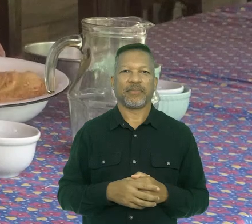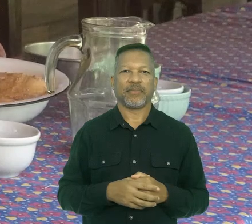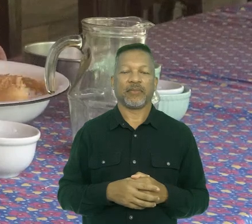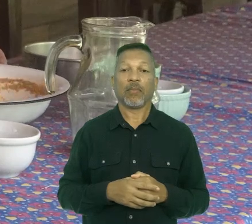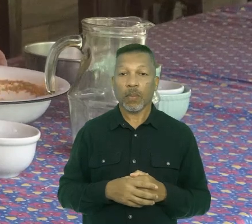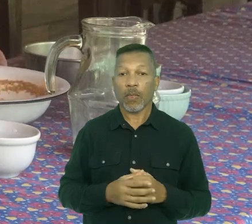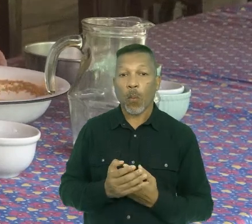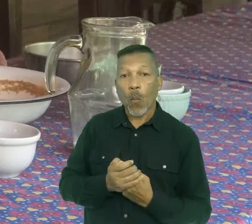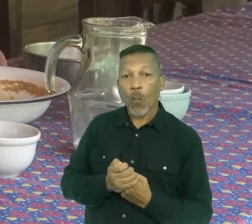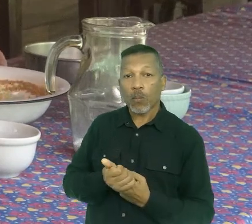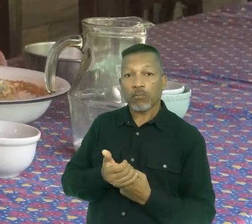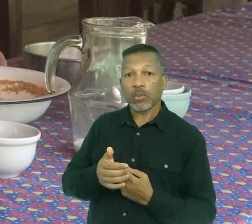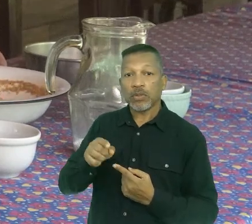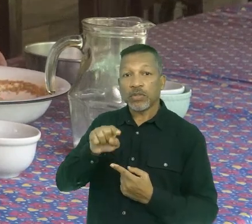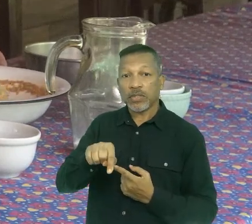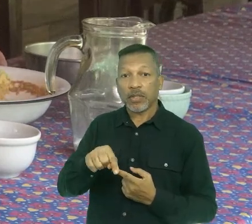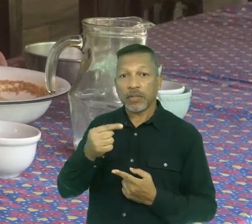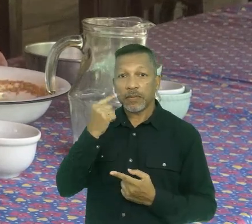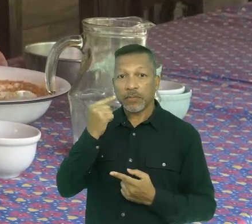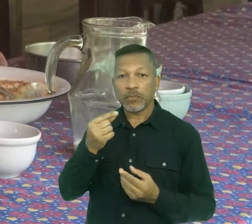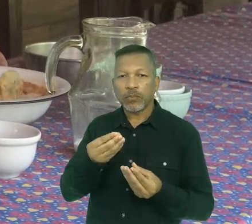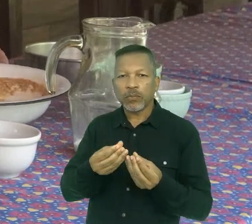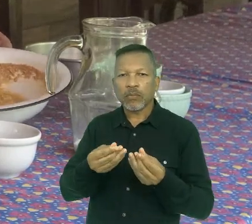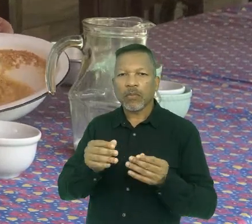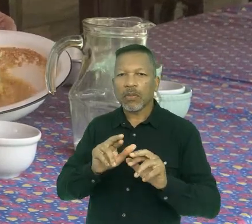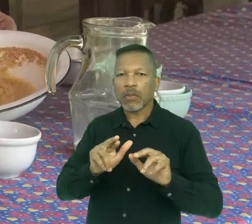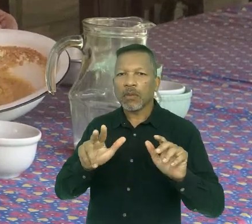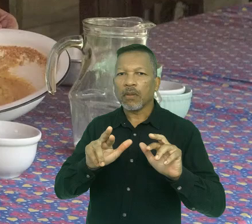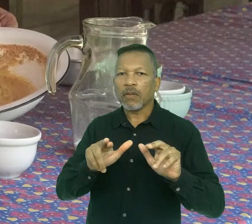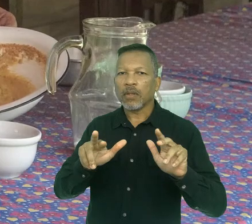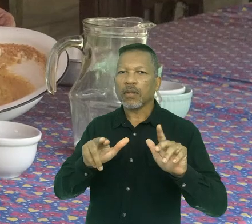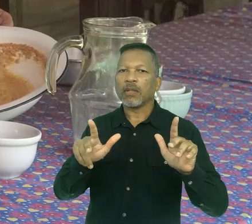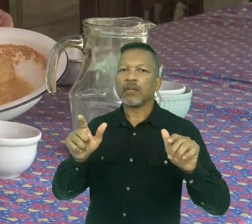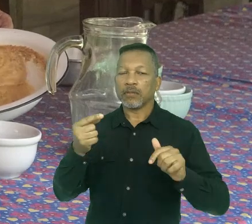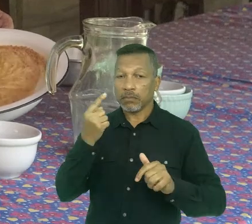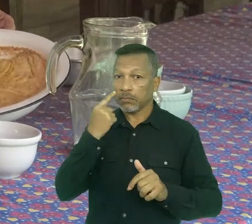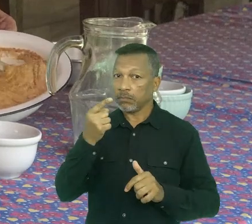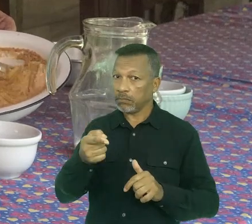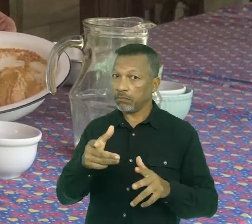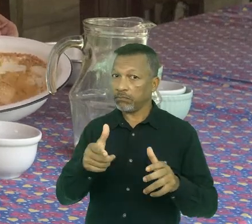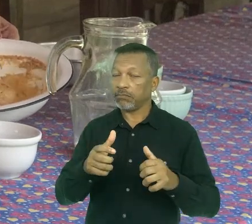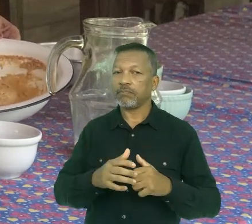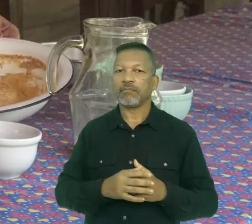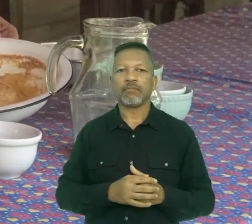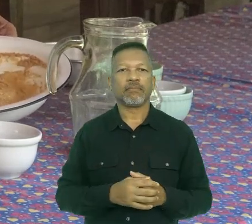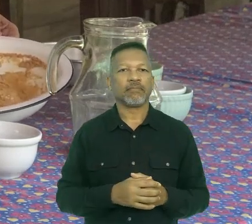O amendoim já tá dando um toque diferente. Olha, já. Verem a massa, olha.